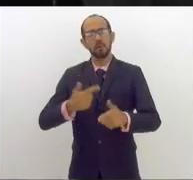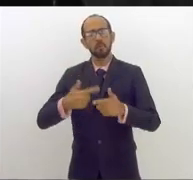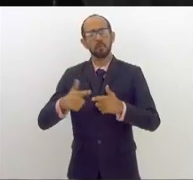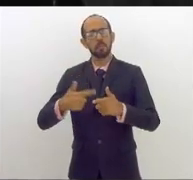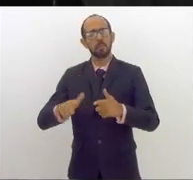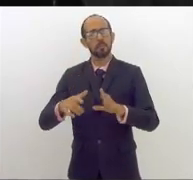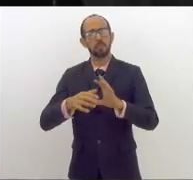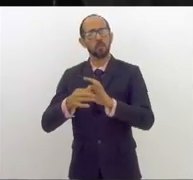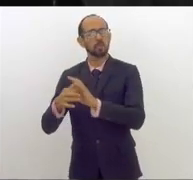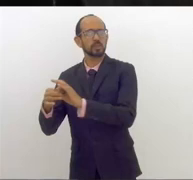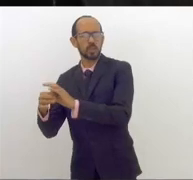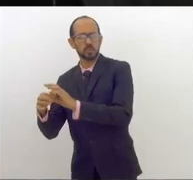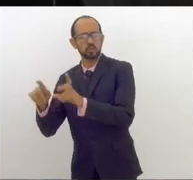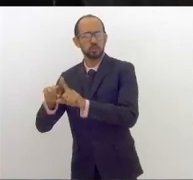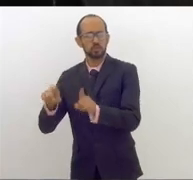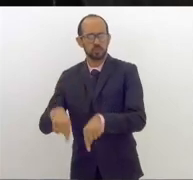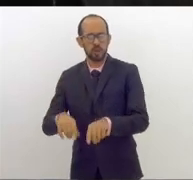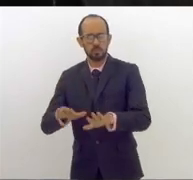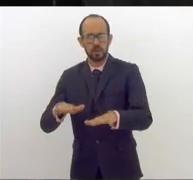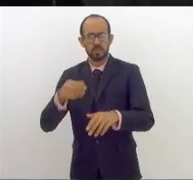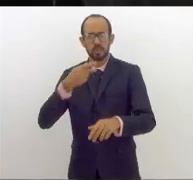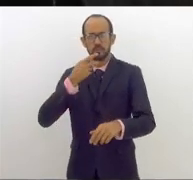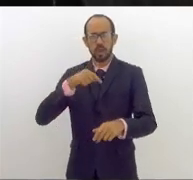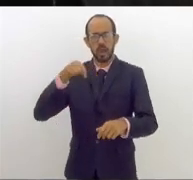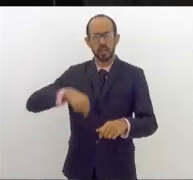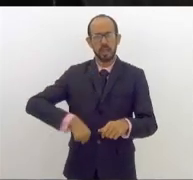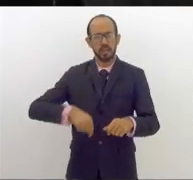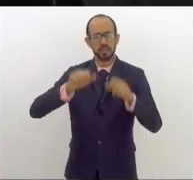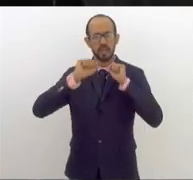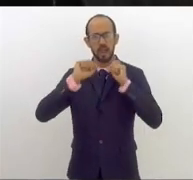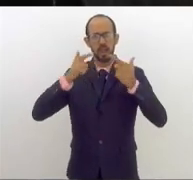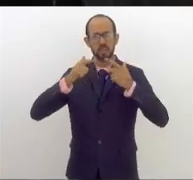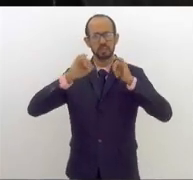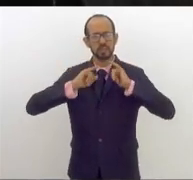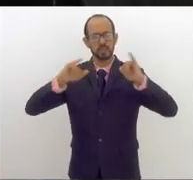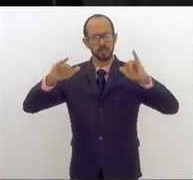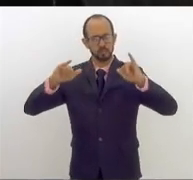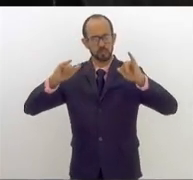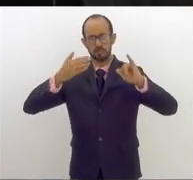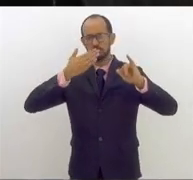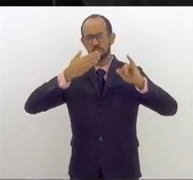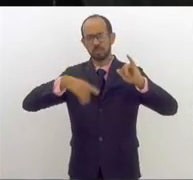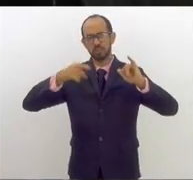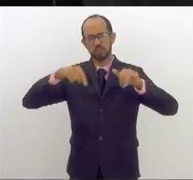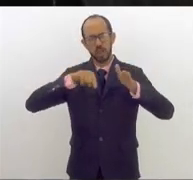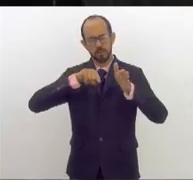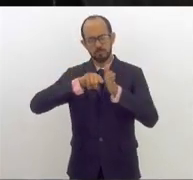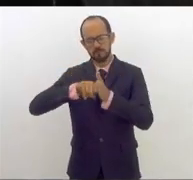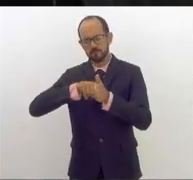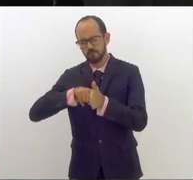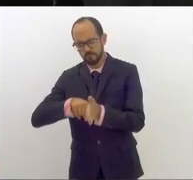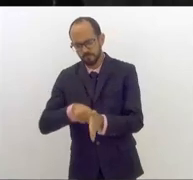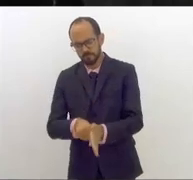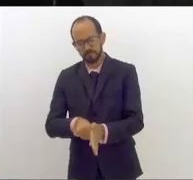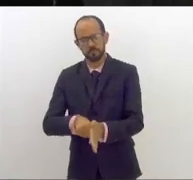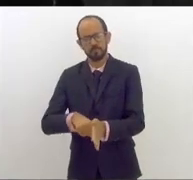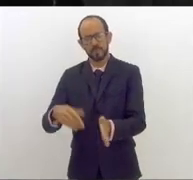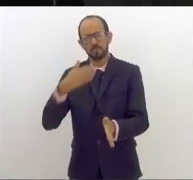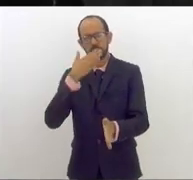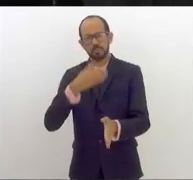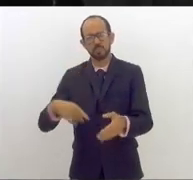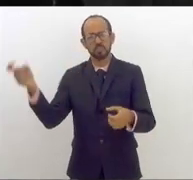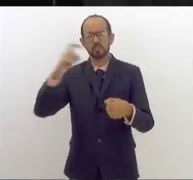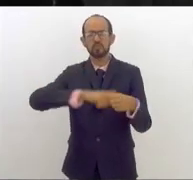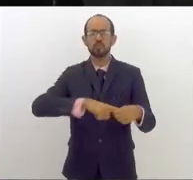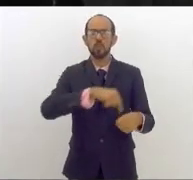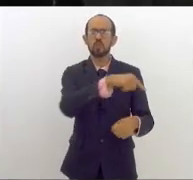novo governo assum mas o cara que do da Tribuna Daleste fazer esta denúncia solicitar apuração solicitar que ele seja devolvido